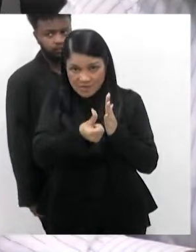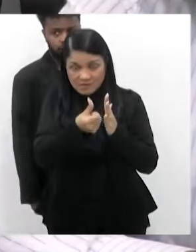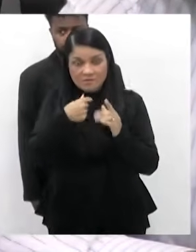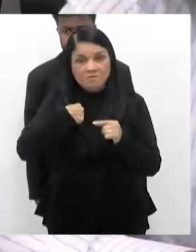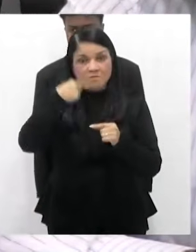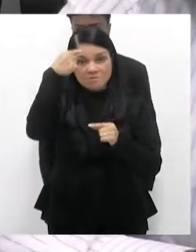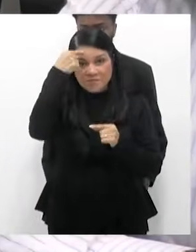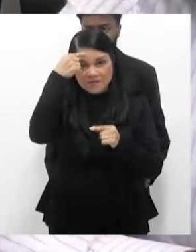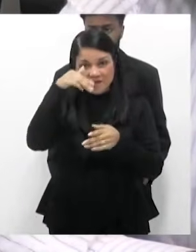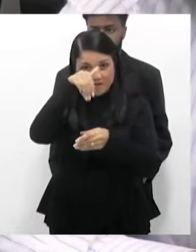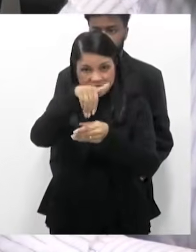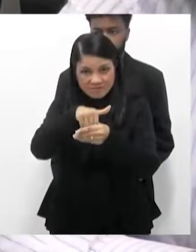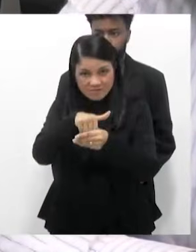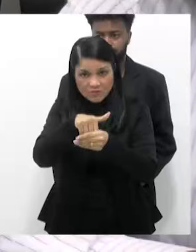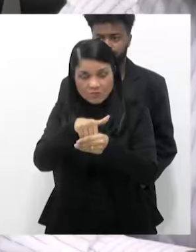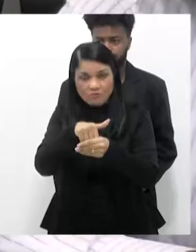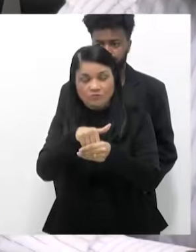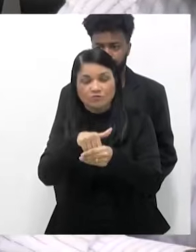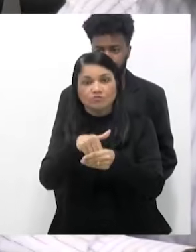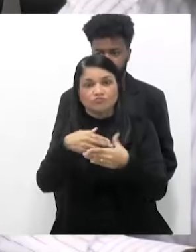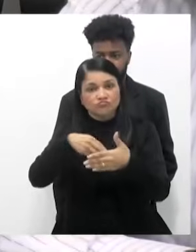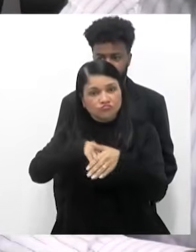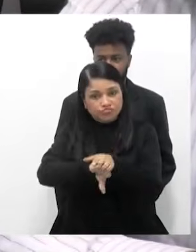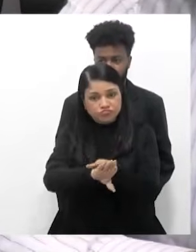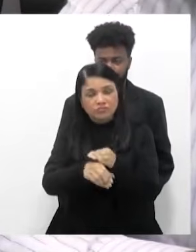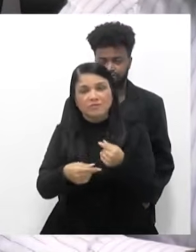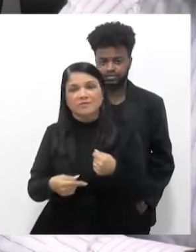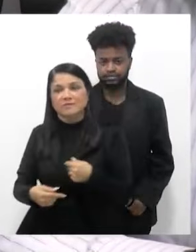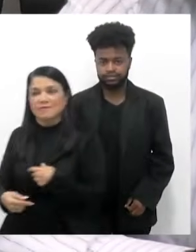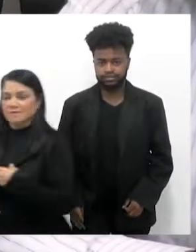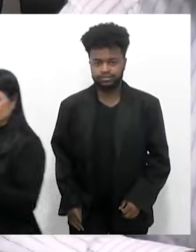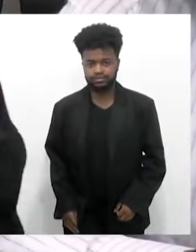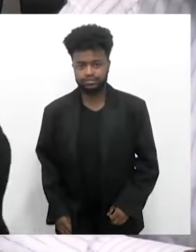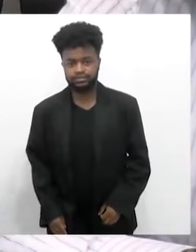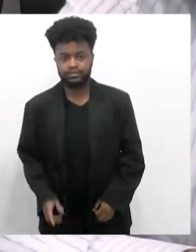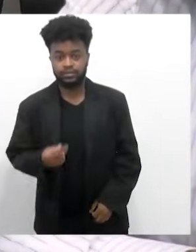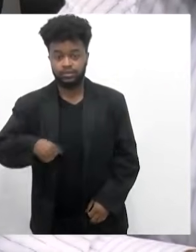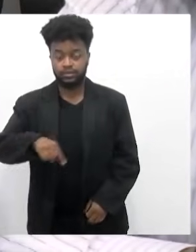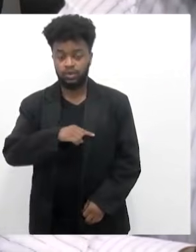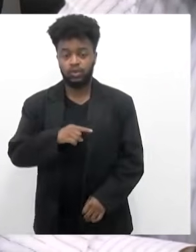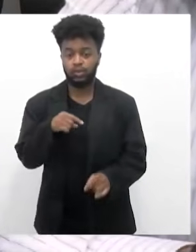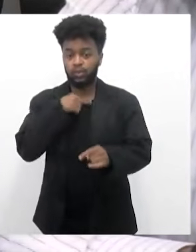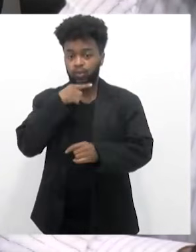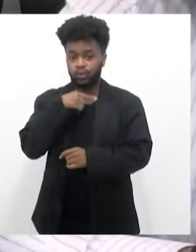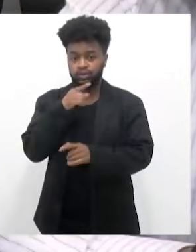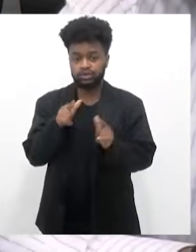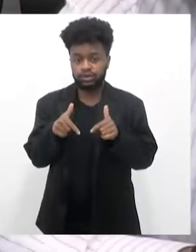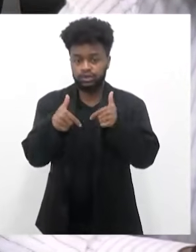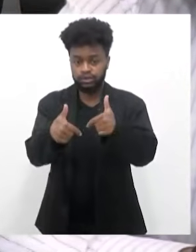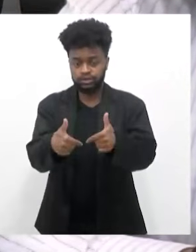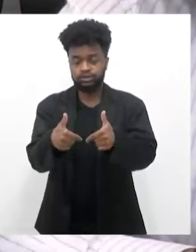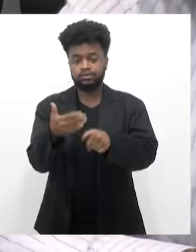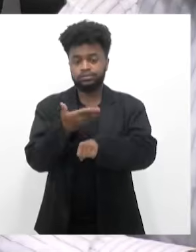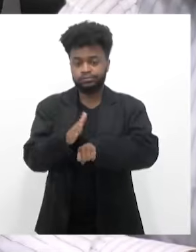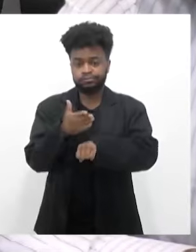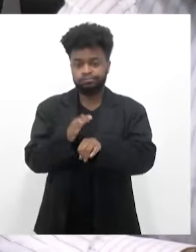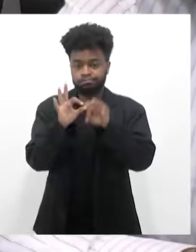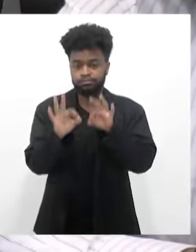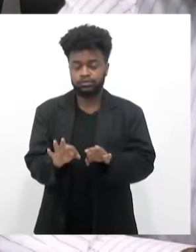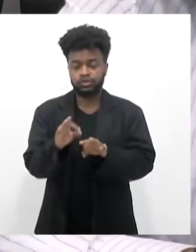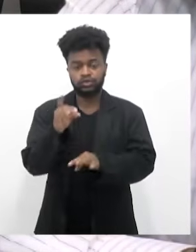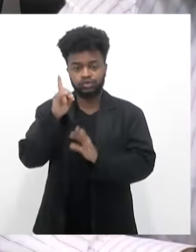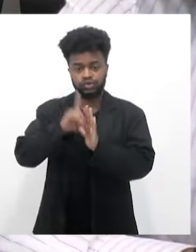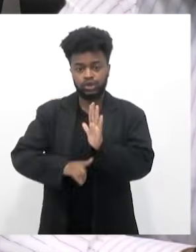pensado para eleições regulares, tornamos inviável na prática o exercício do direito de